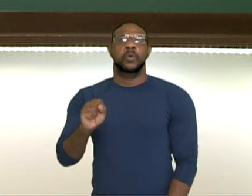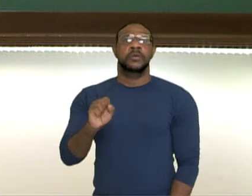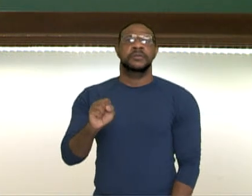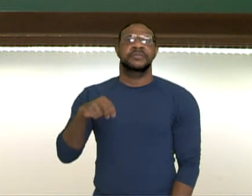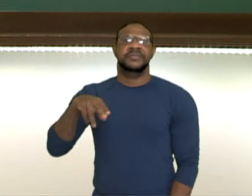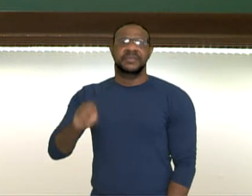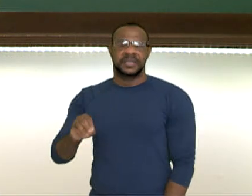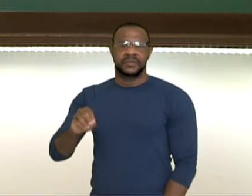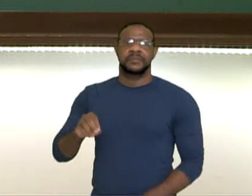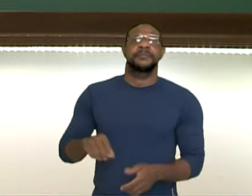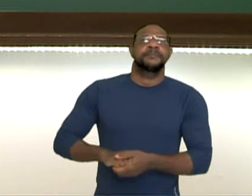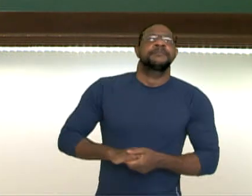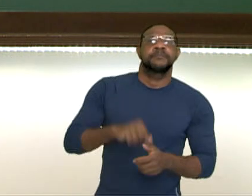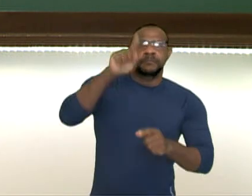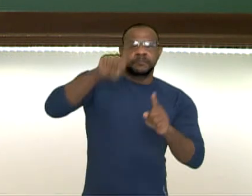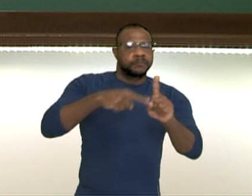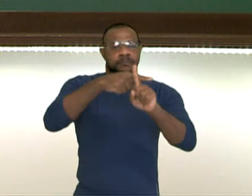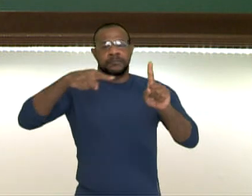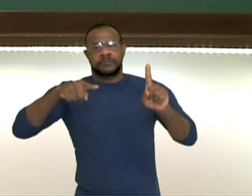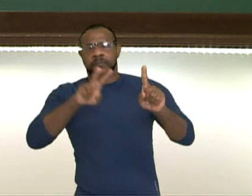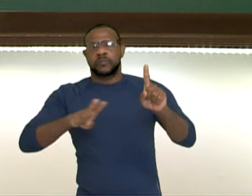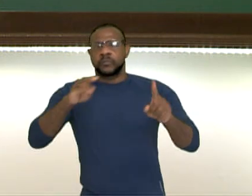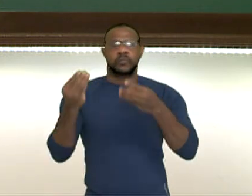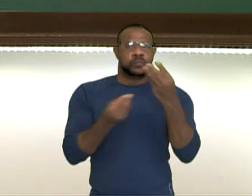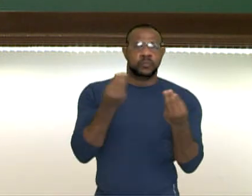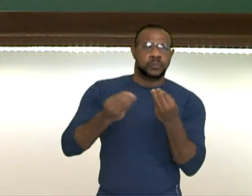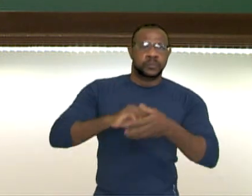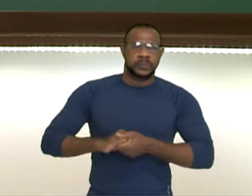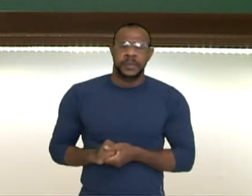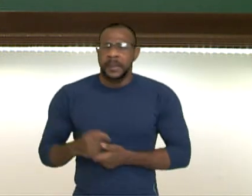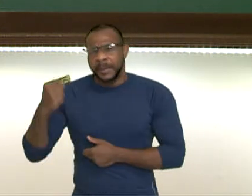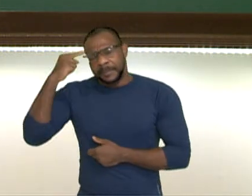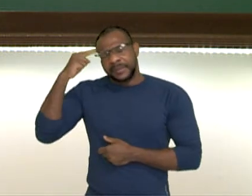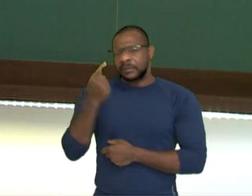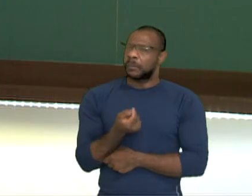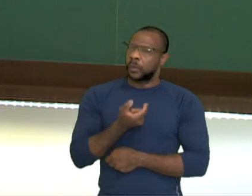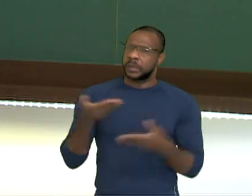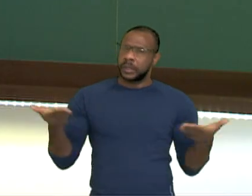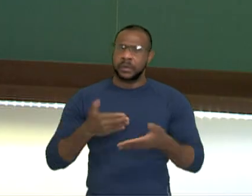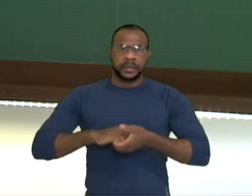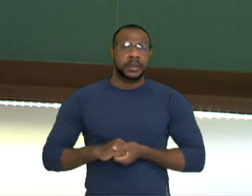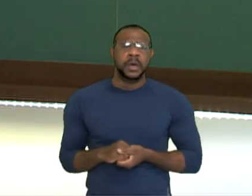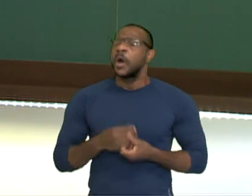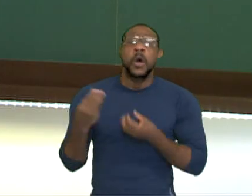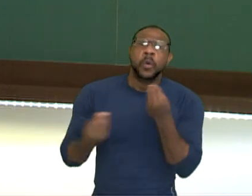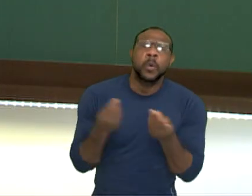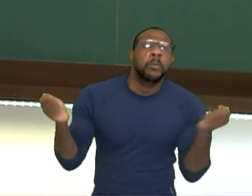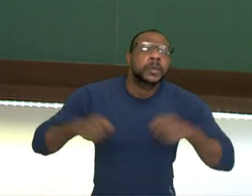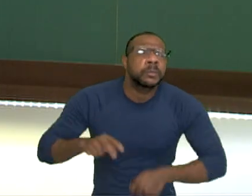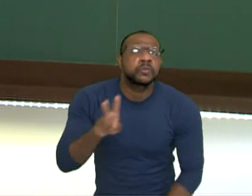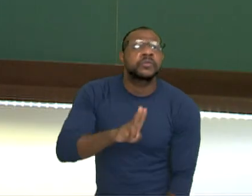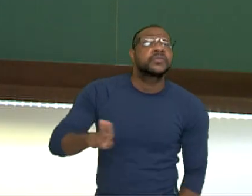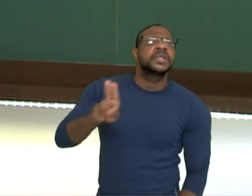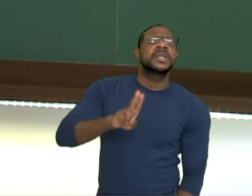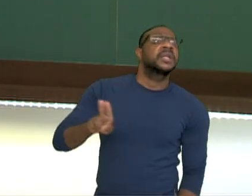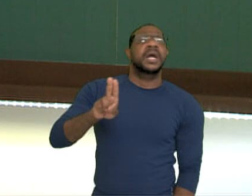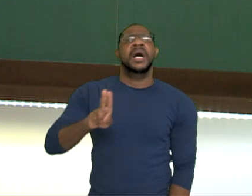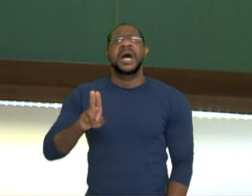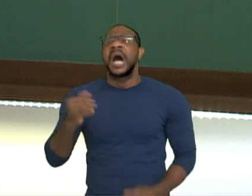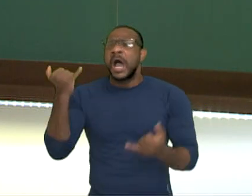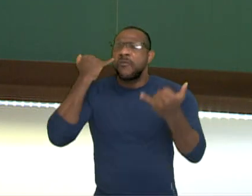a periodicidade do gráfico. Então vamos pensar um pouquinho. Como podemos utilizar